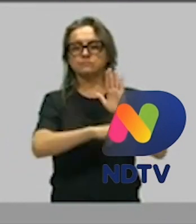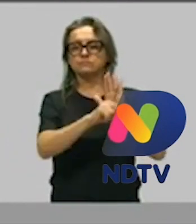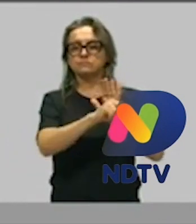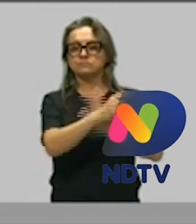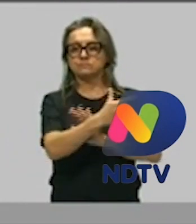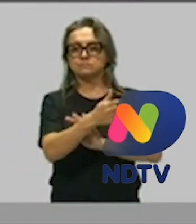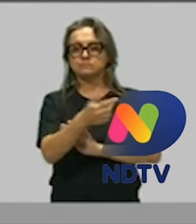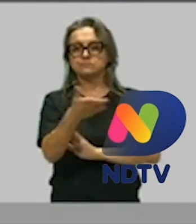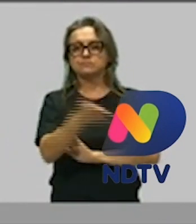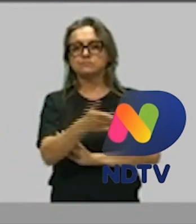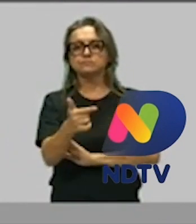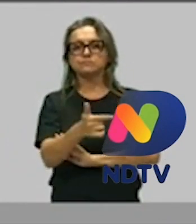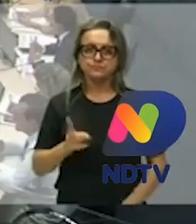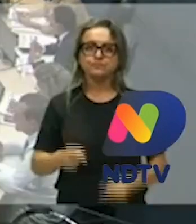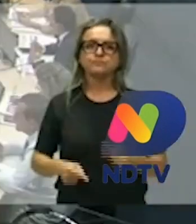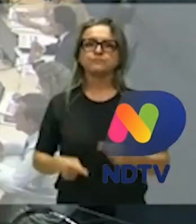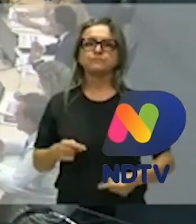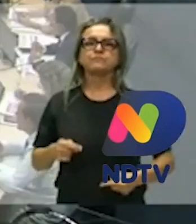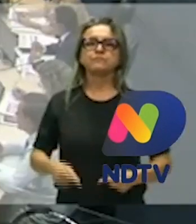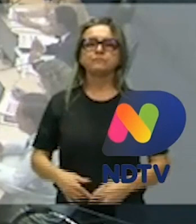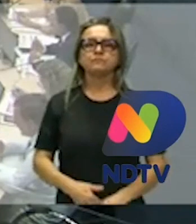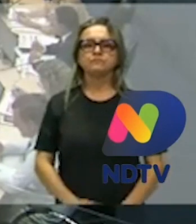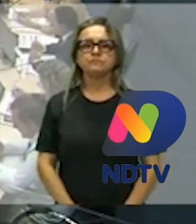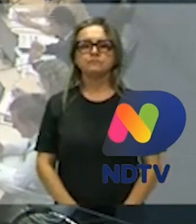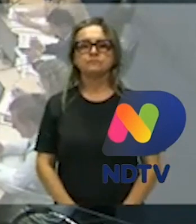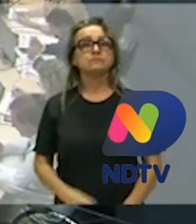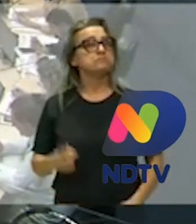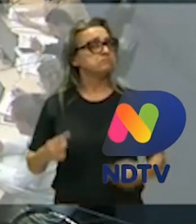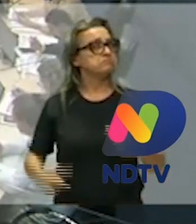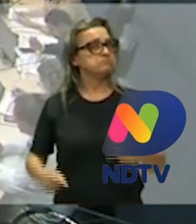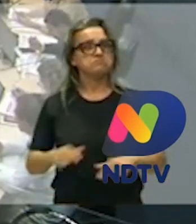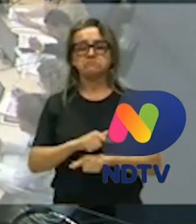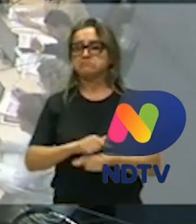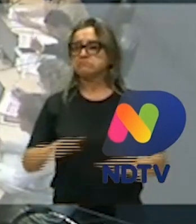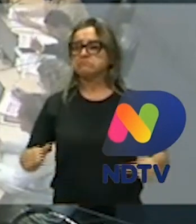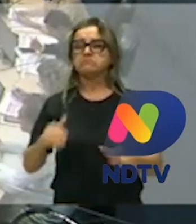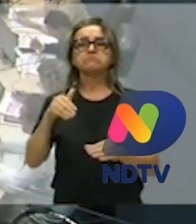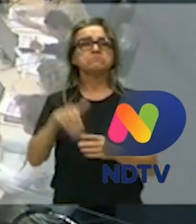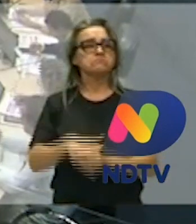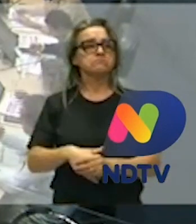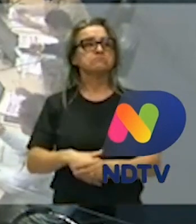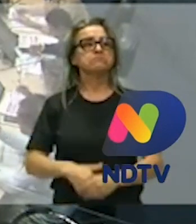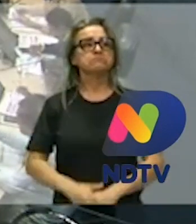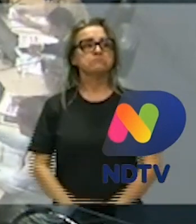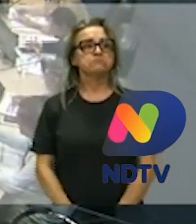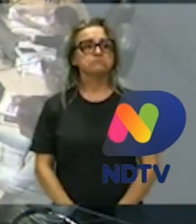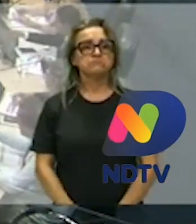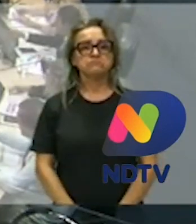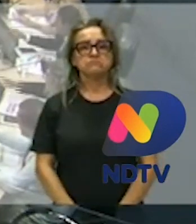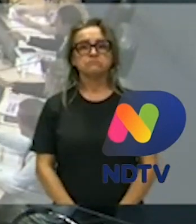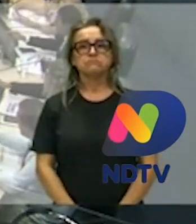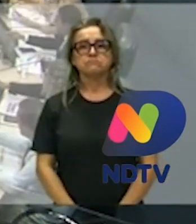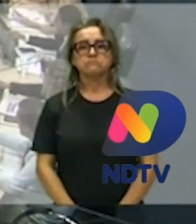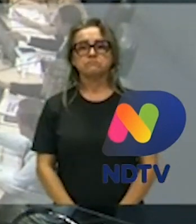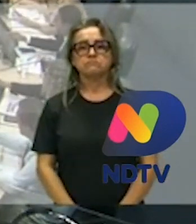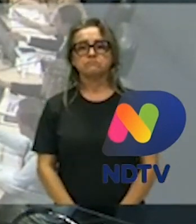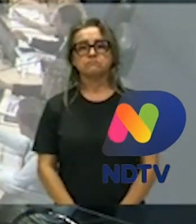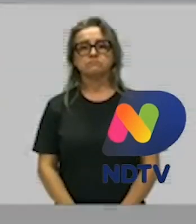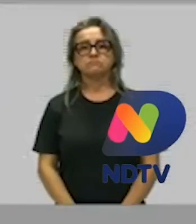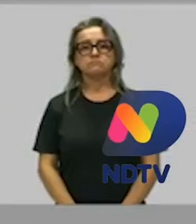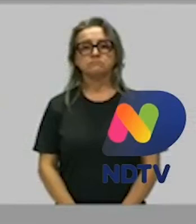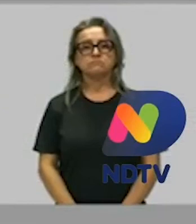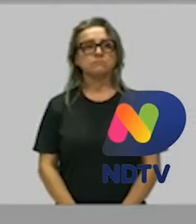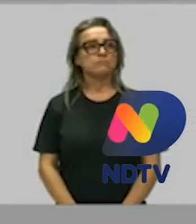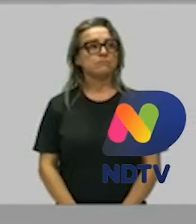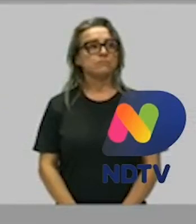técnicas para identificar e avaliar a repercussão impacto na implantação e ampliação de